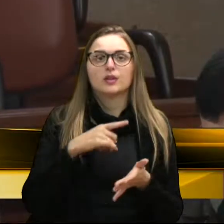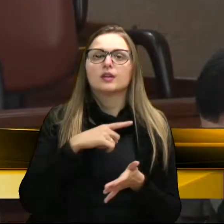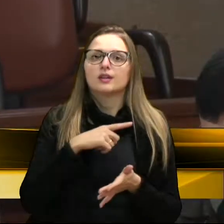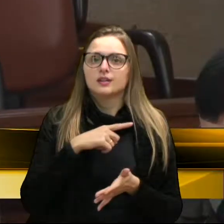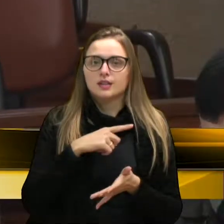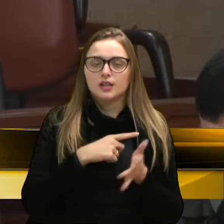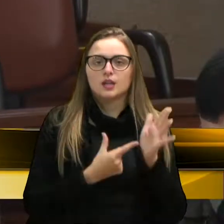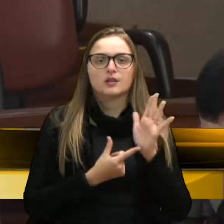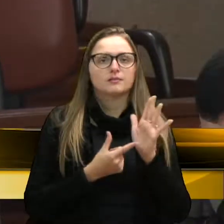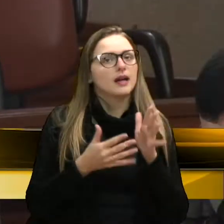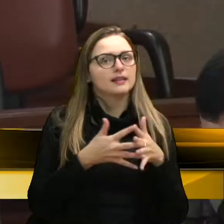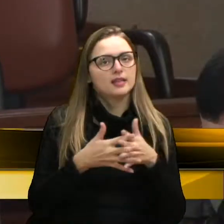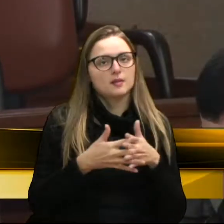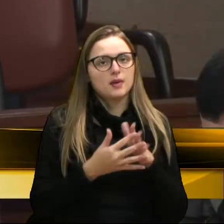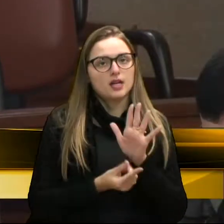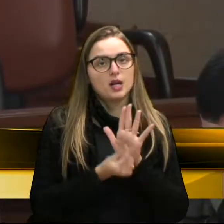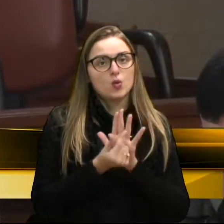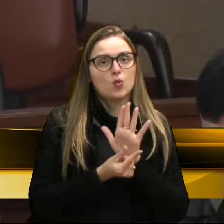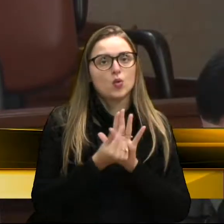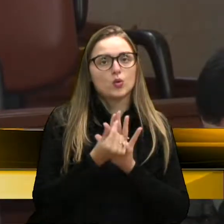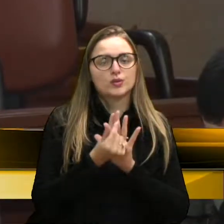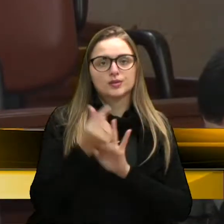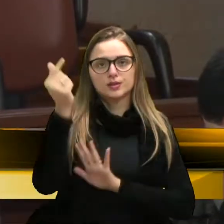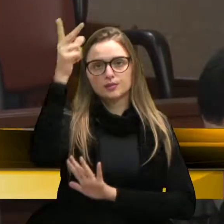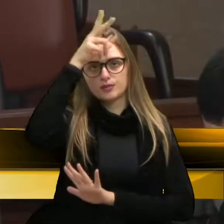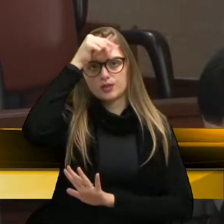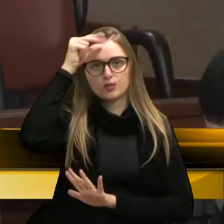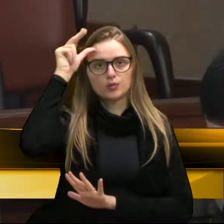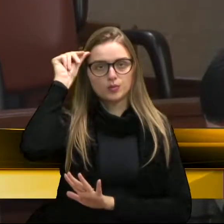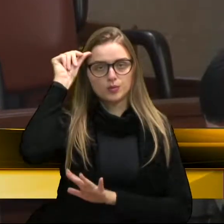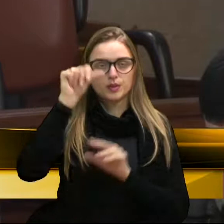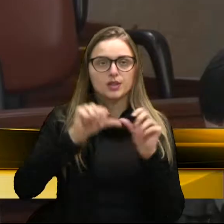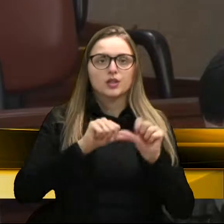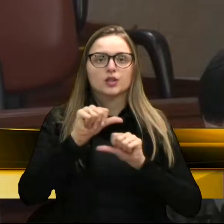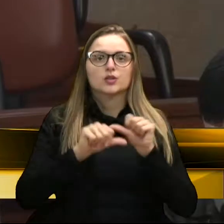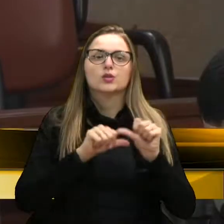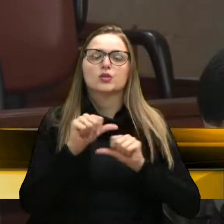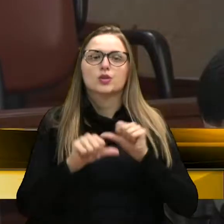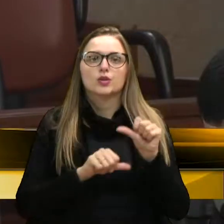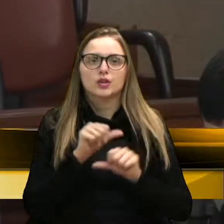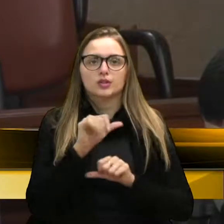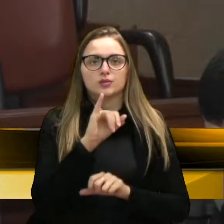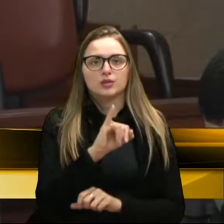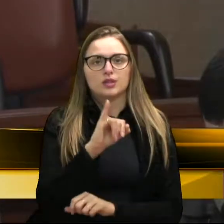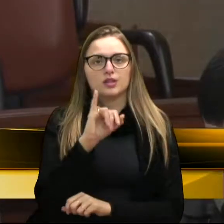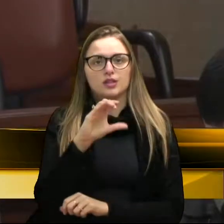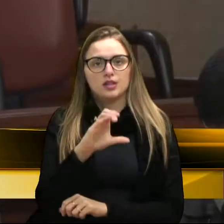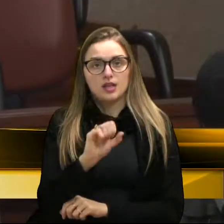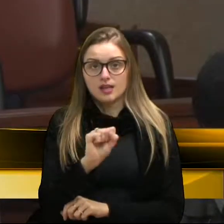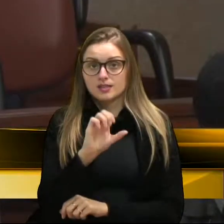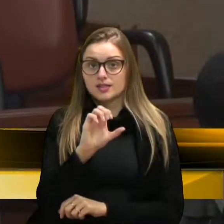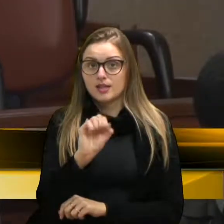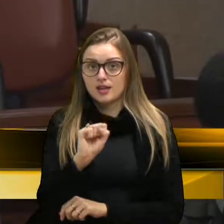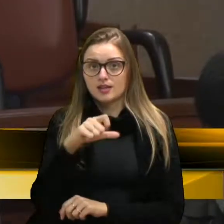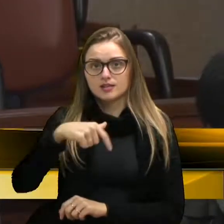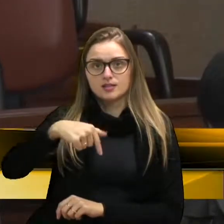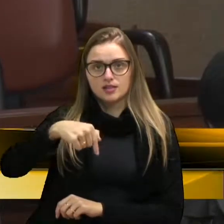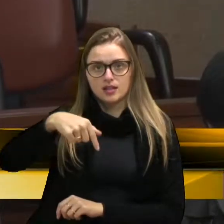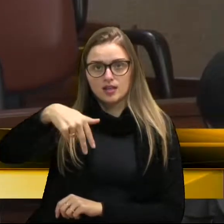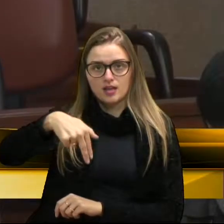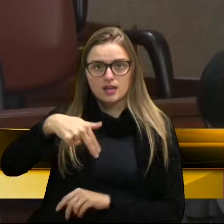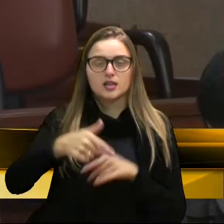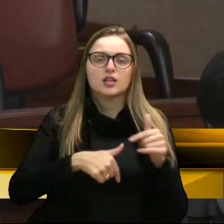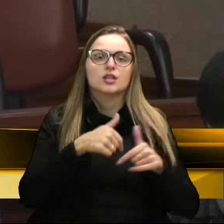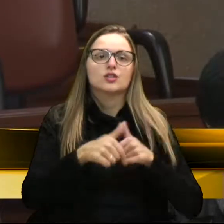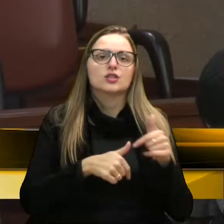o orçamento público, ao prever a alteração da base de cálculo do ISSQN sobre serviços prestados